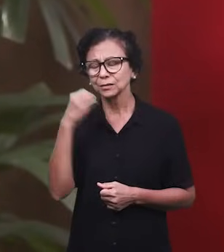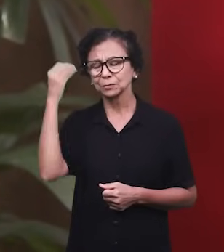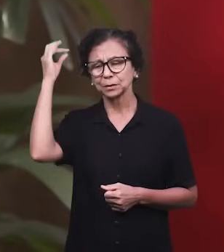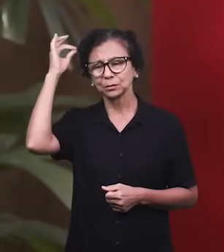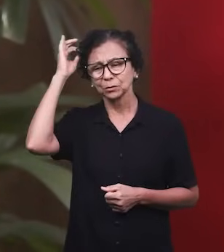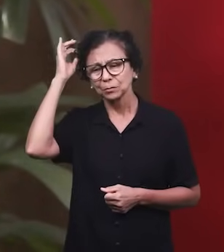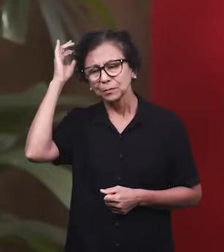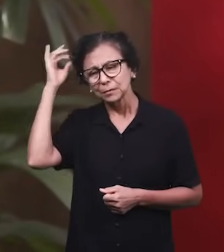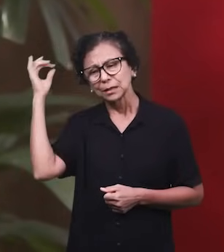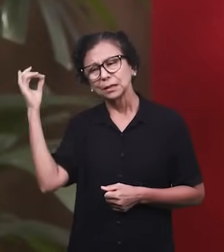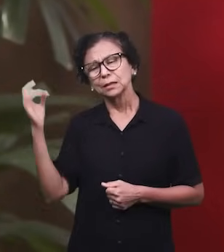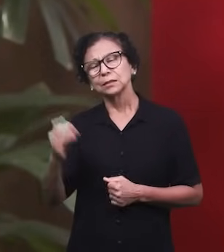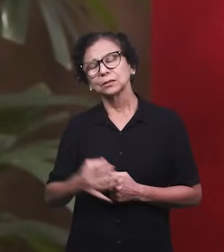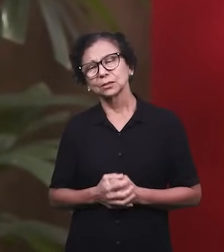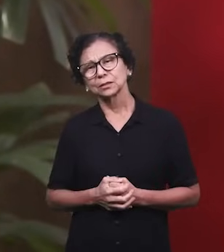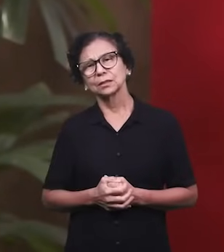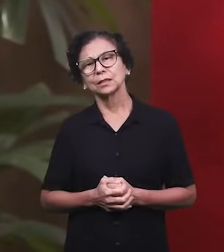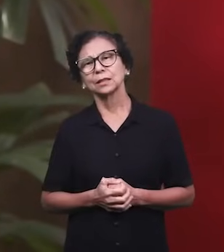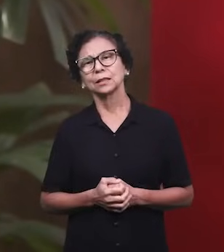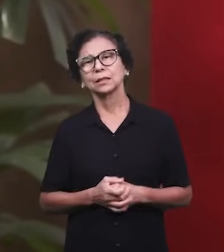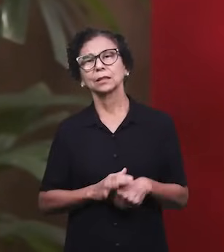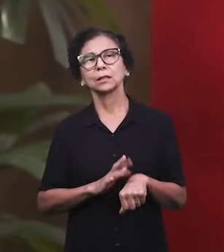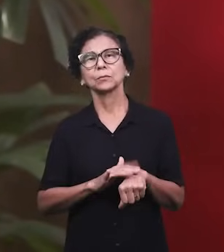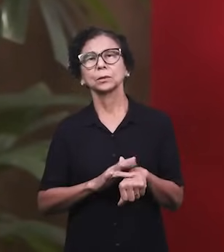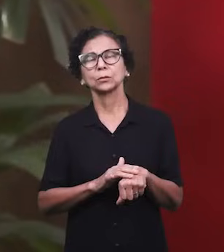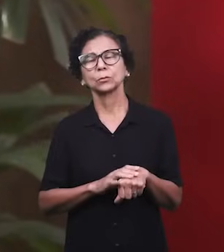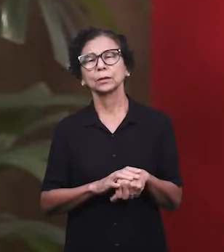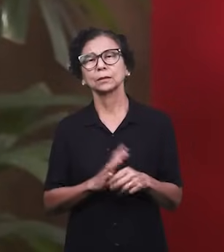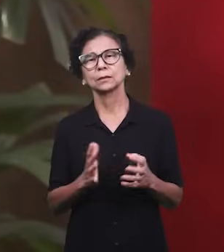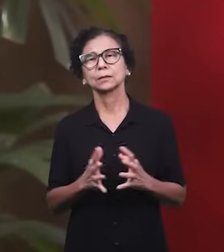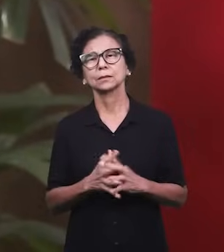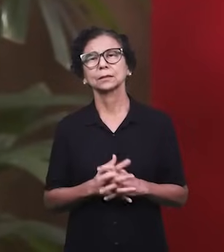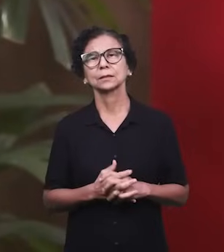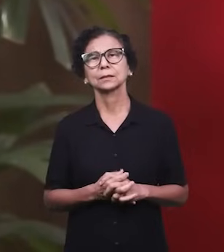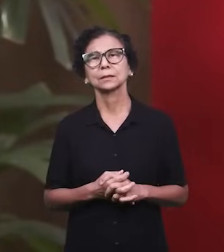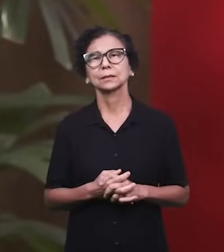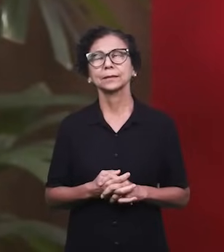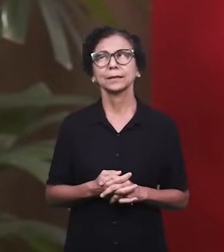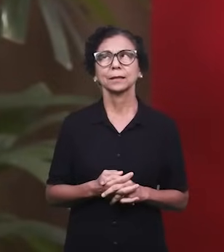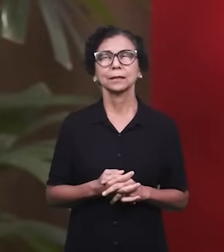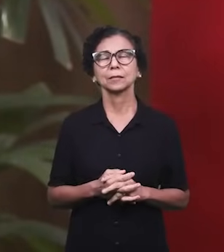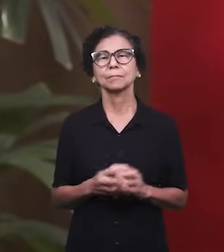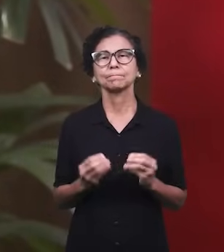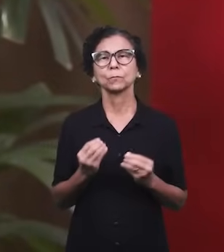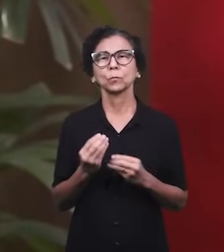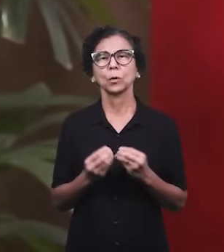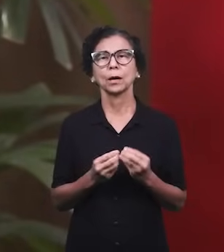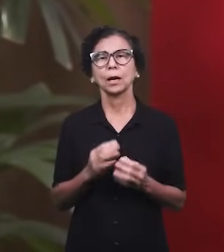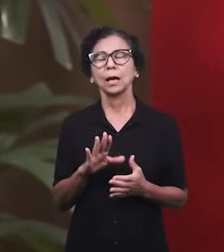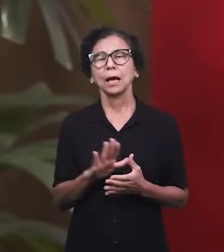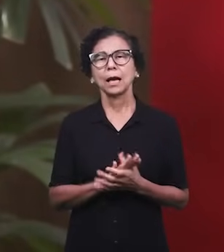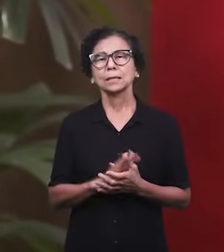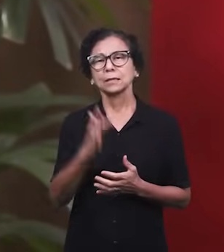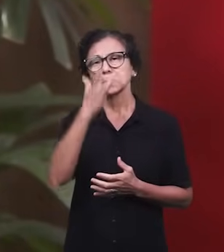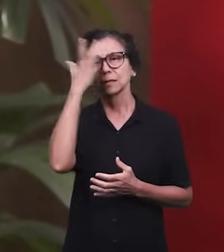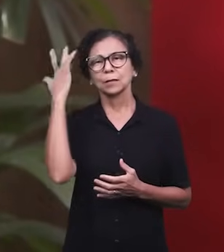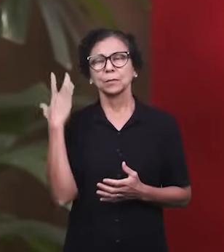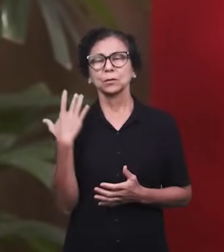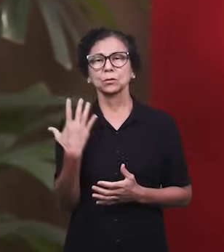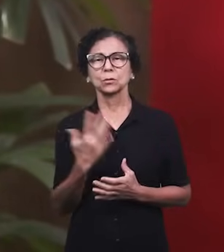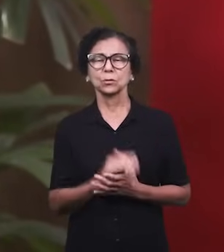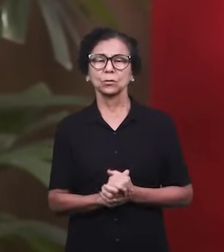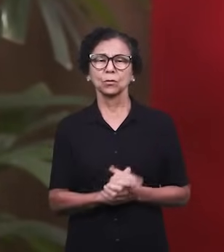enfraquecidos espiritualmente. Essa doença, ela vem de várias formas. Ela vem muitas vezes pelo isolamento que a